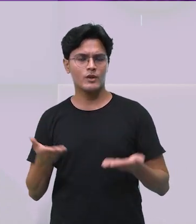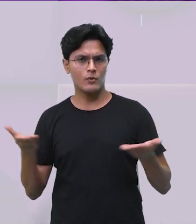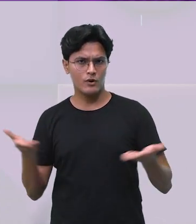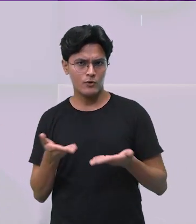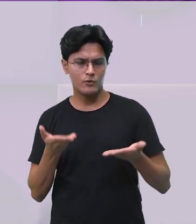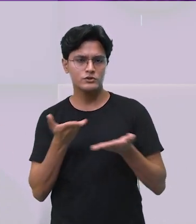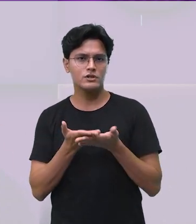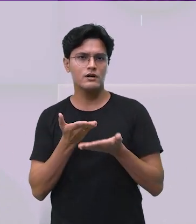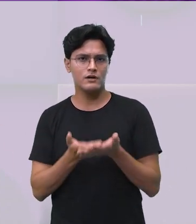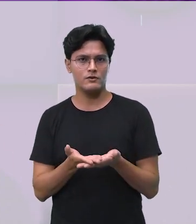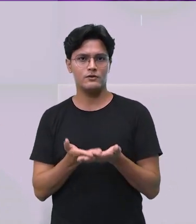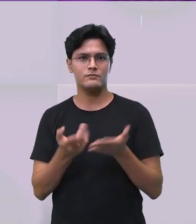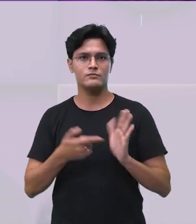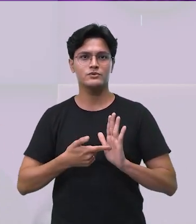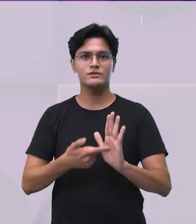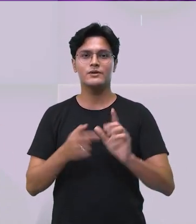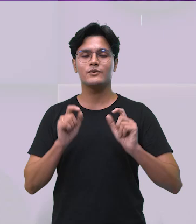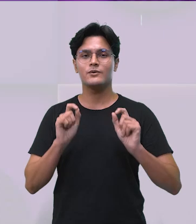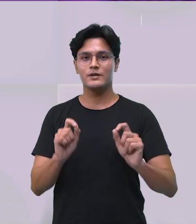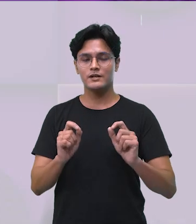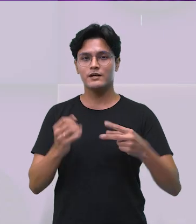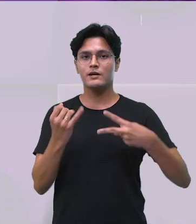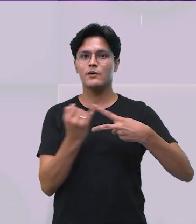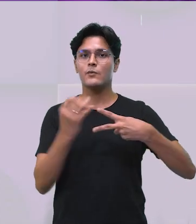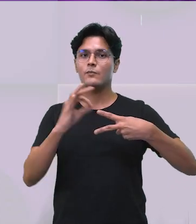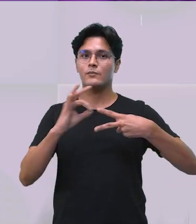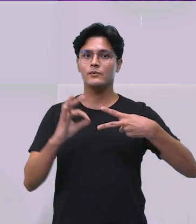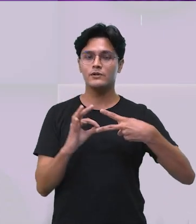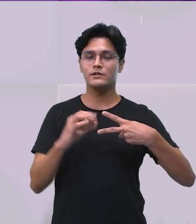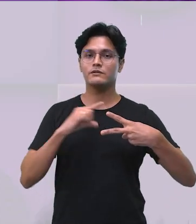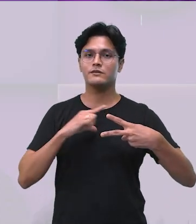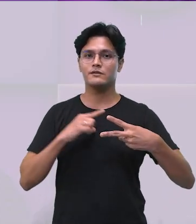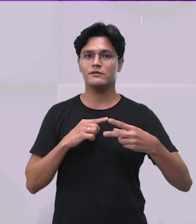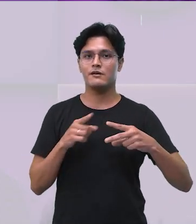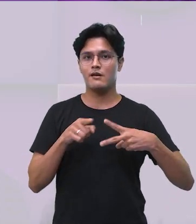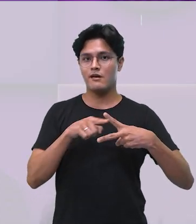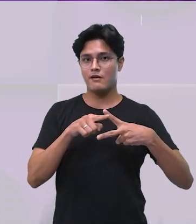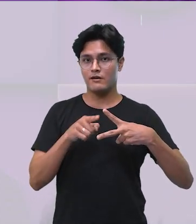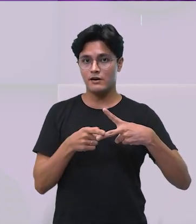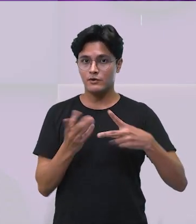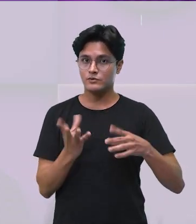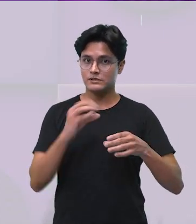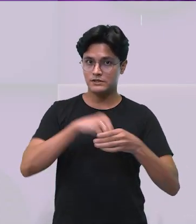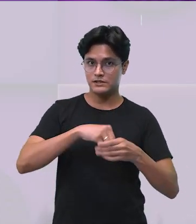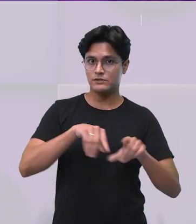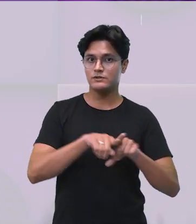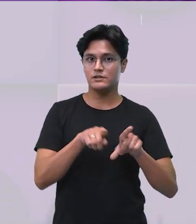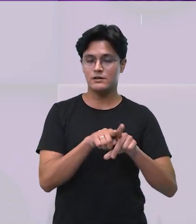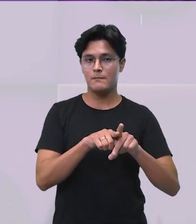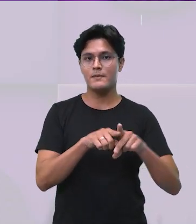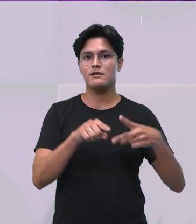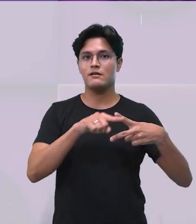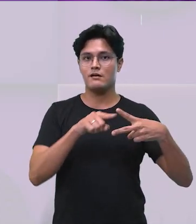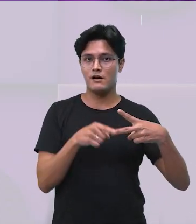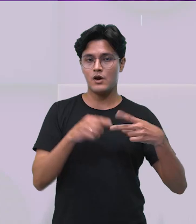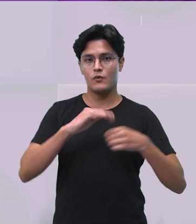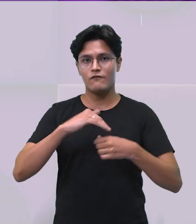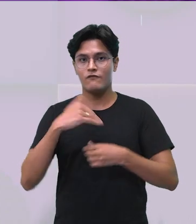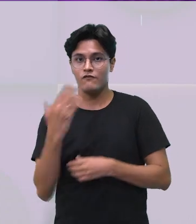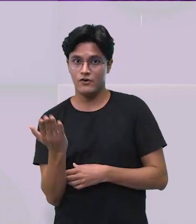nessa aula eu vou mostrar para vocês que esses polígonos, eles possuem ângulos internos e externos.